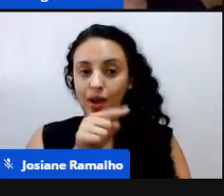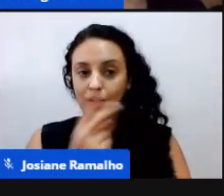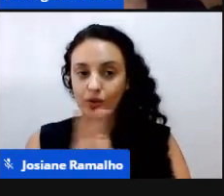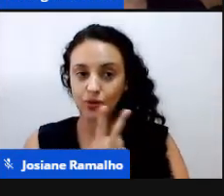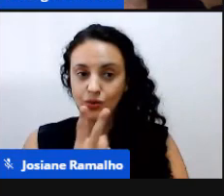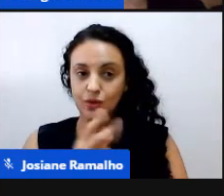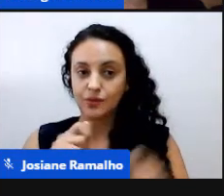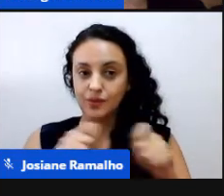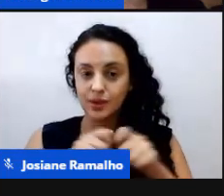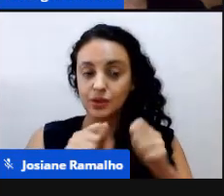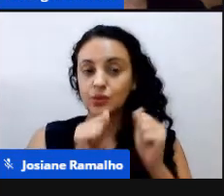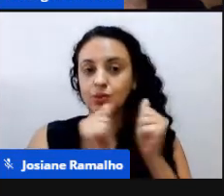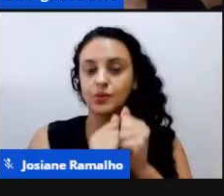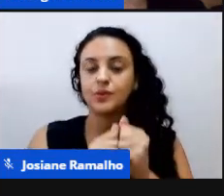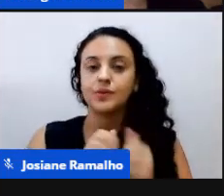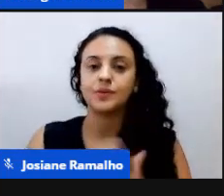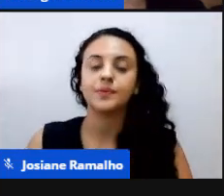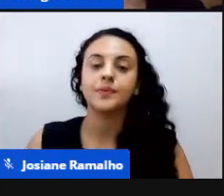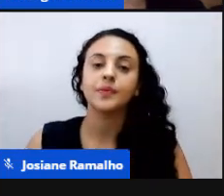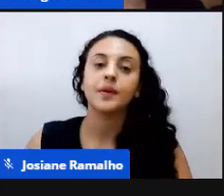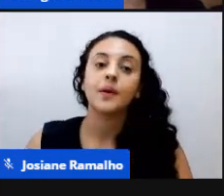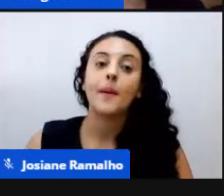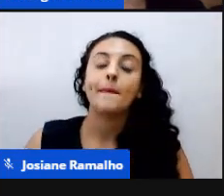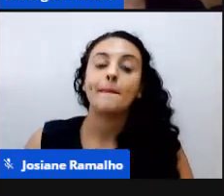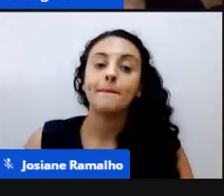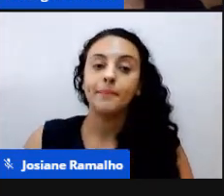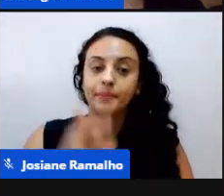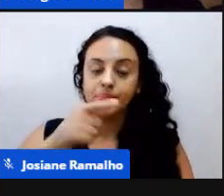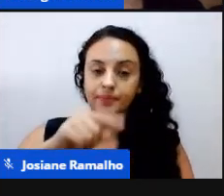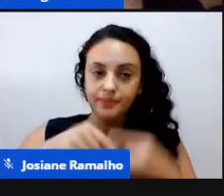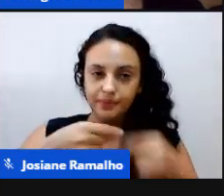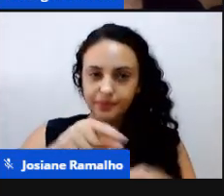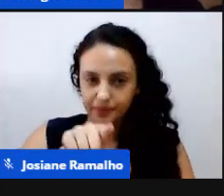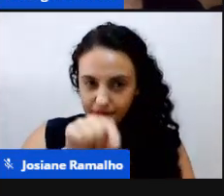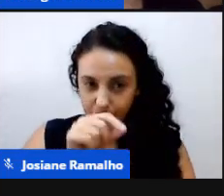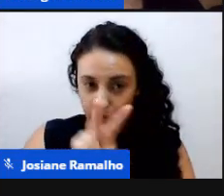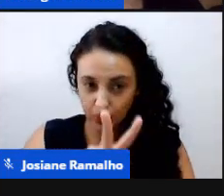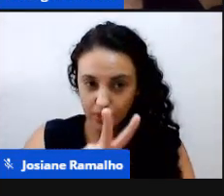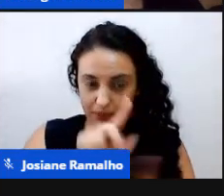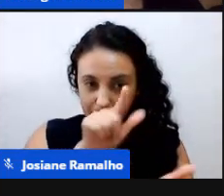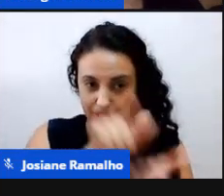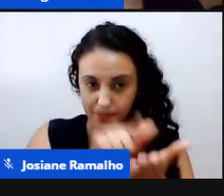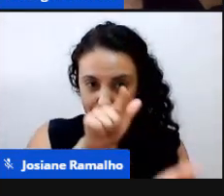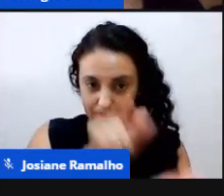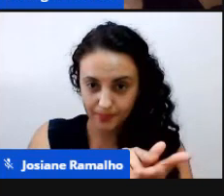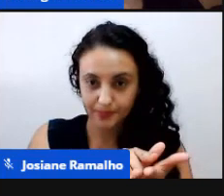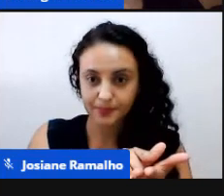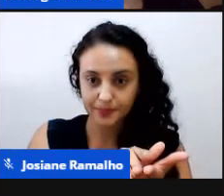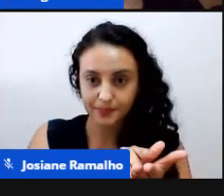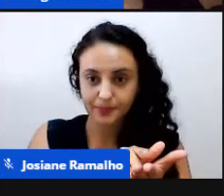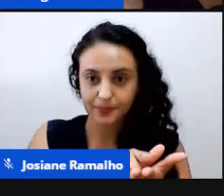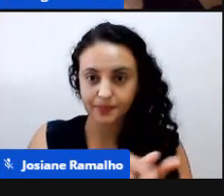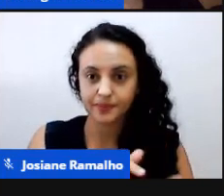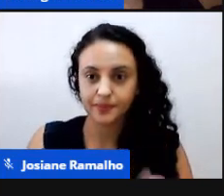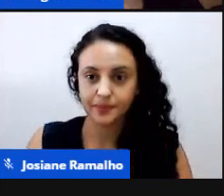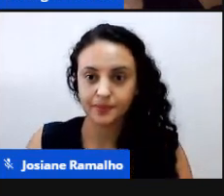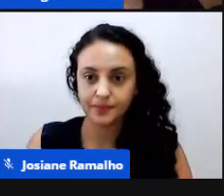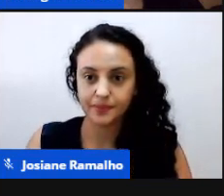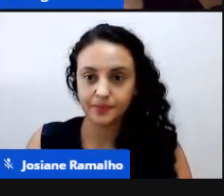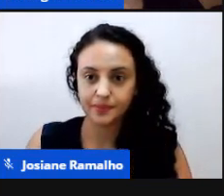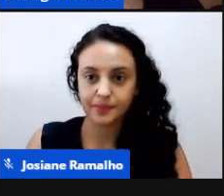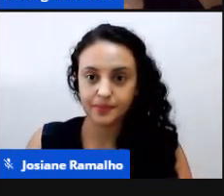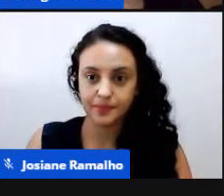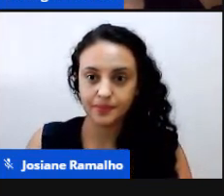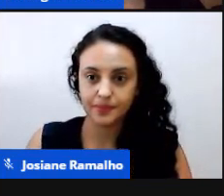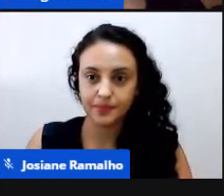Vou pegar 2 folhas sulfite, tá? E ele vai ficar no objeto do papelão. O que nós vamos